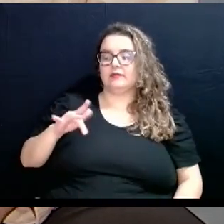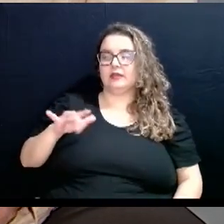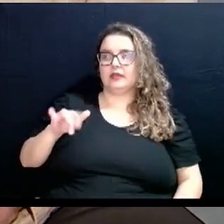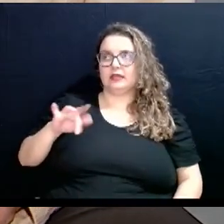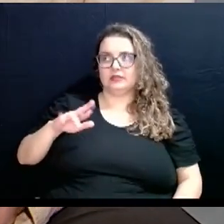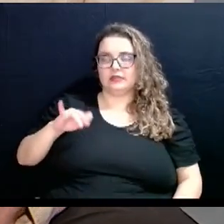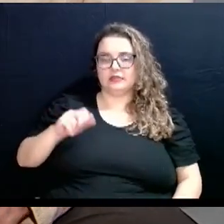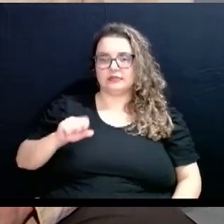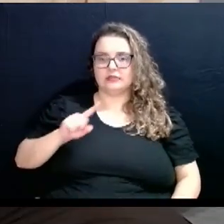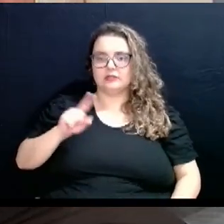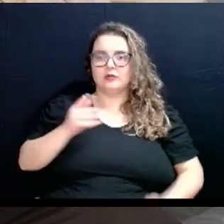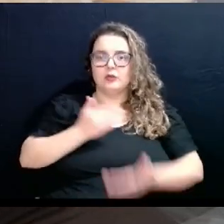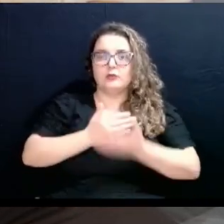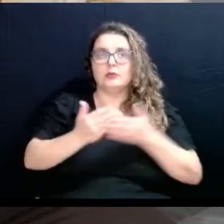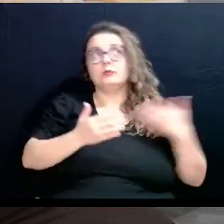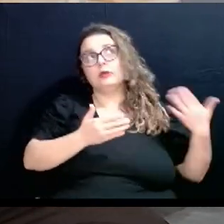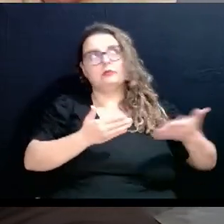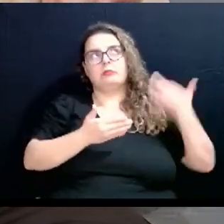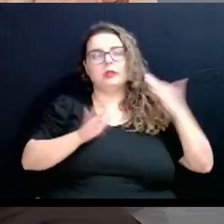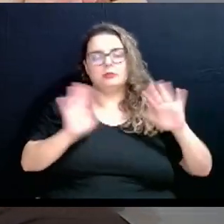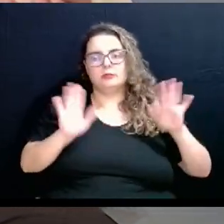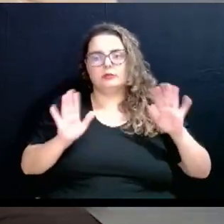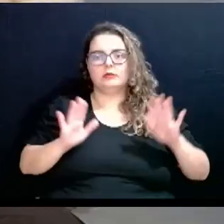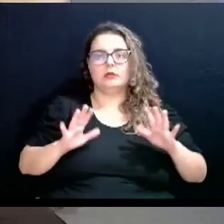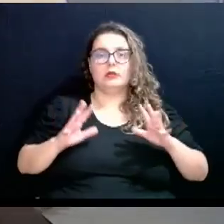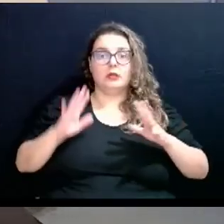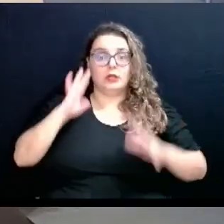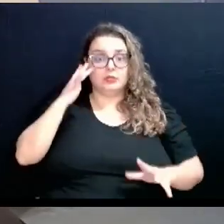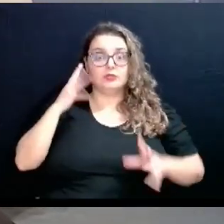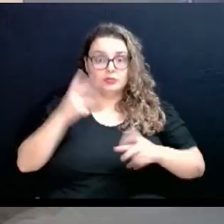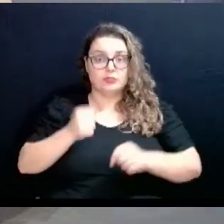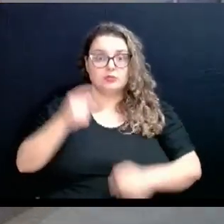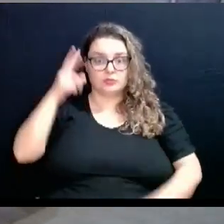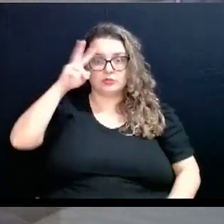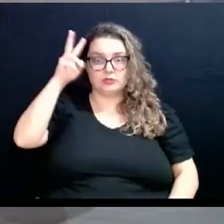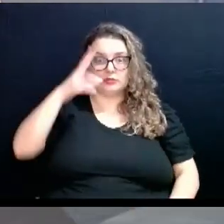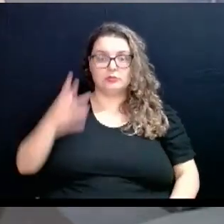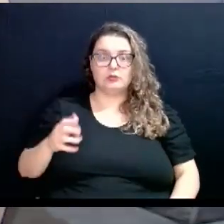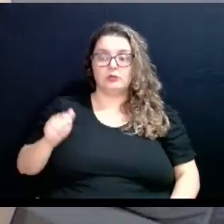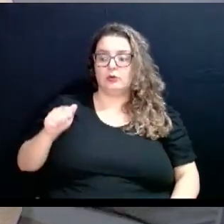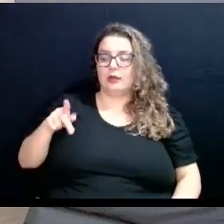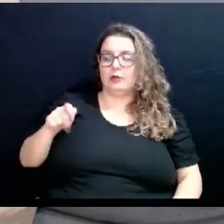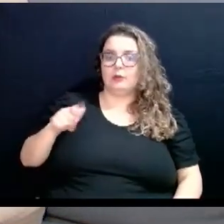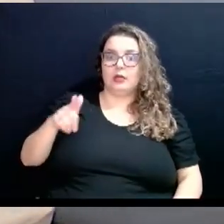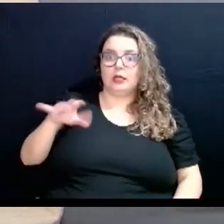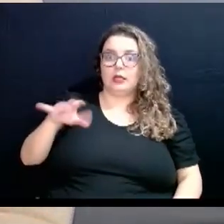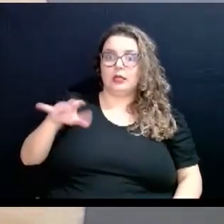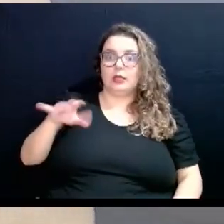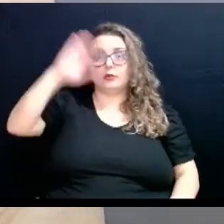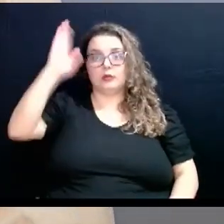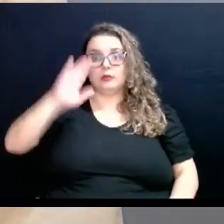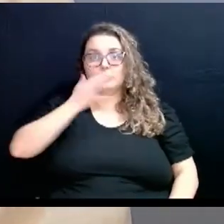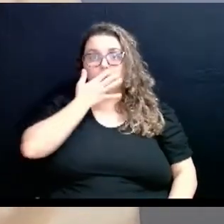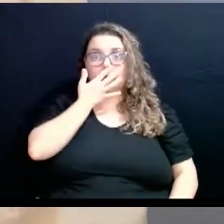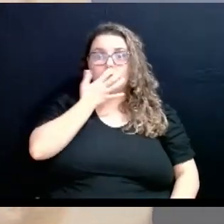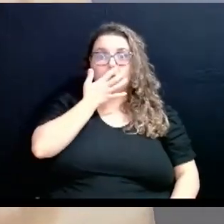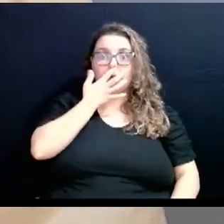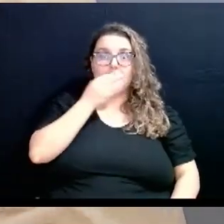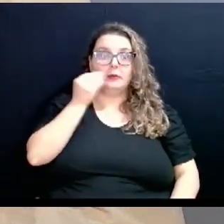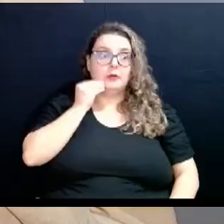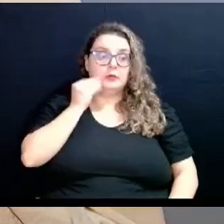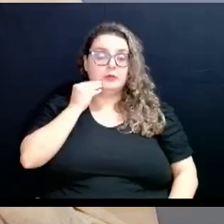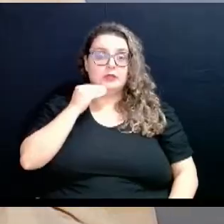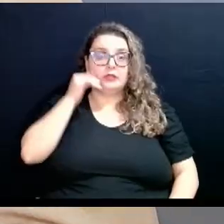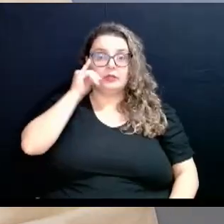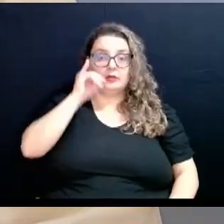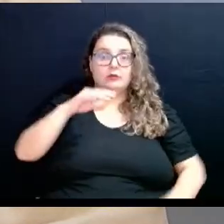muito tempo atrás e elas representam, não sei se a gente lembra, acho que todo mundo aí lembra da época em que teve os apagões aqui no Brasil, e